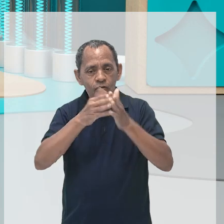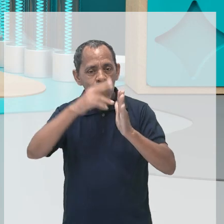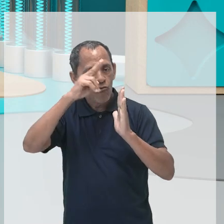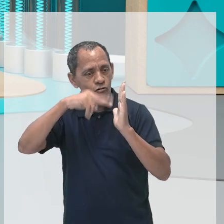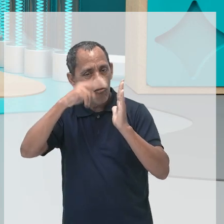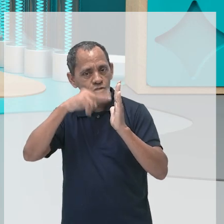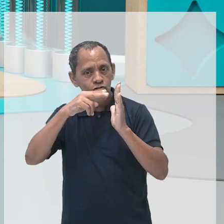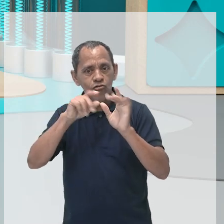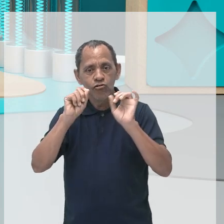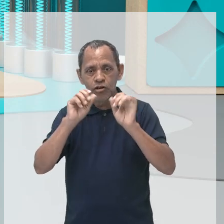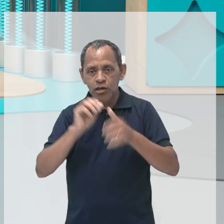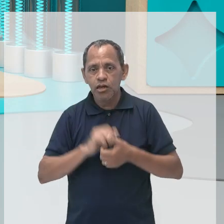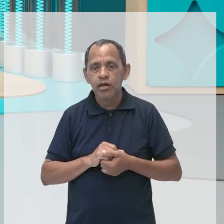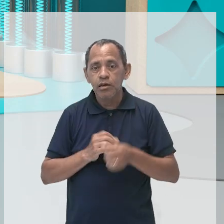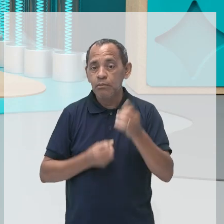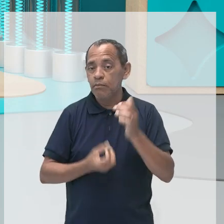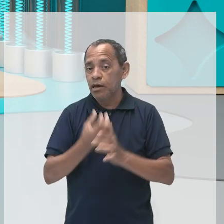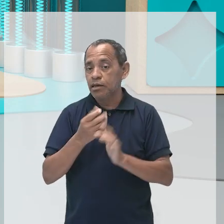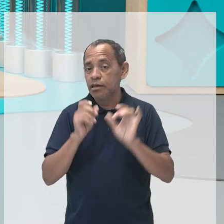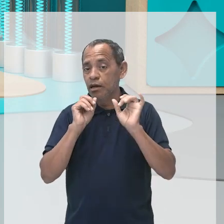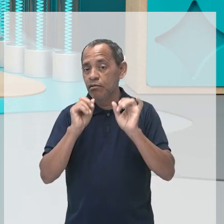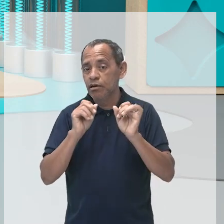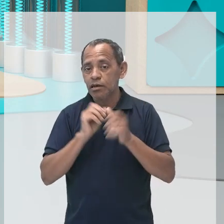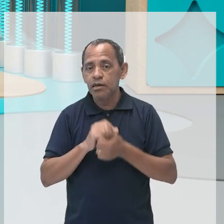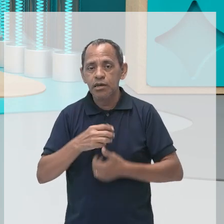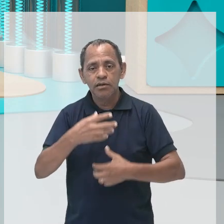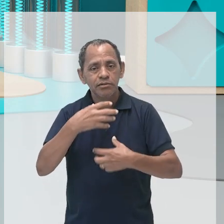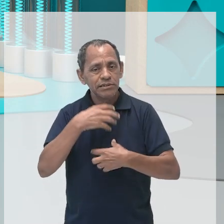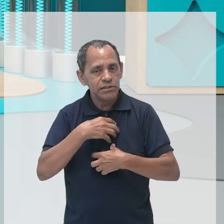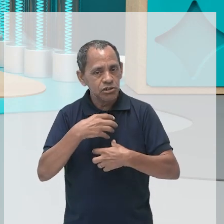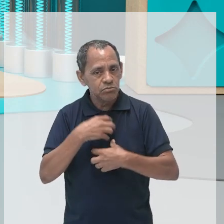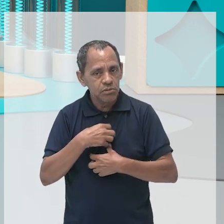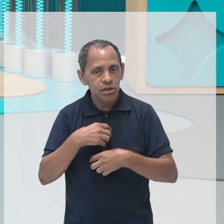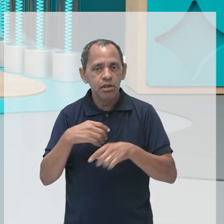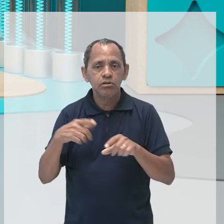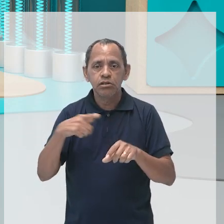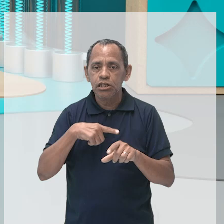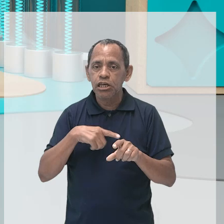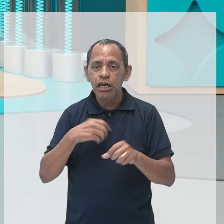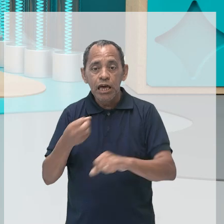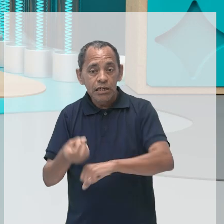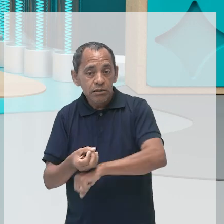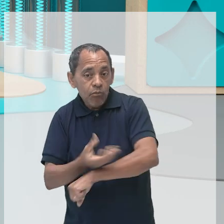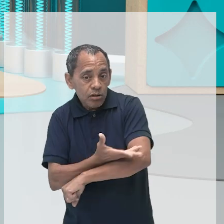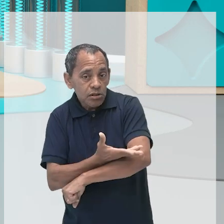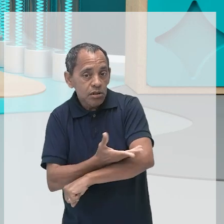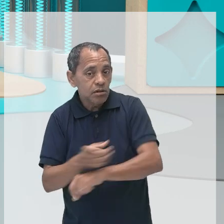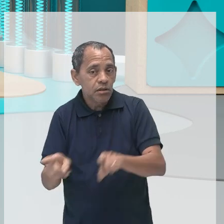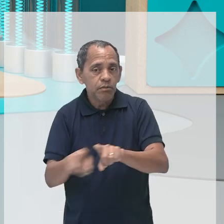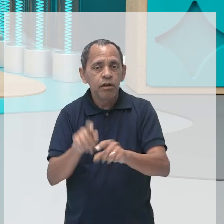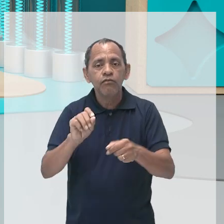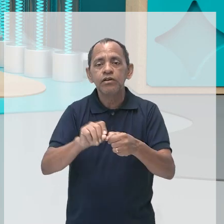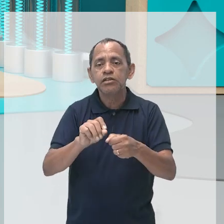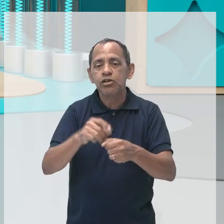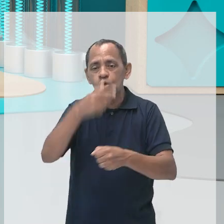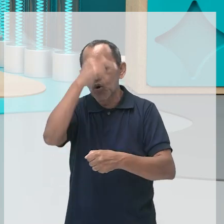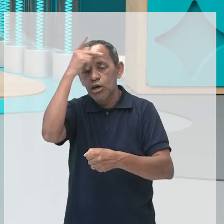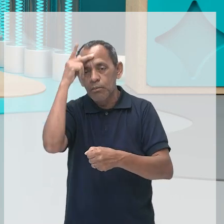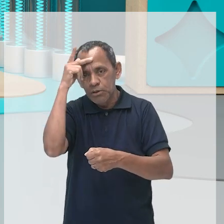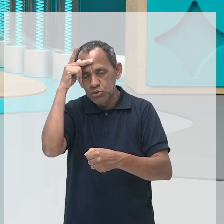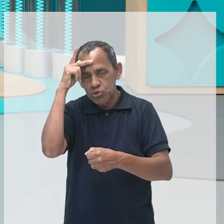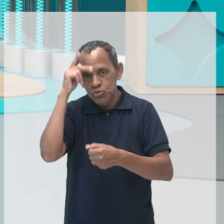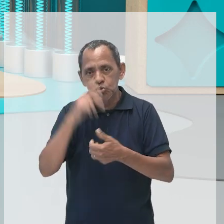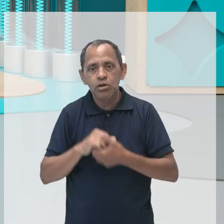ao interlocutor, para criar esse sentimento, né? Para ter essa emoção e fazer com que essa pessoa